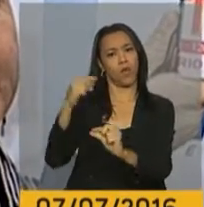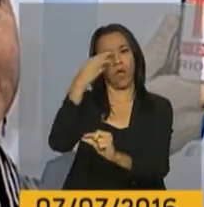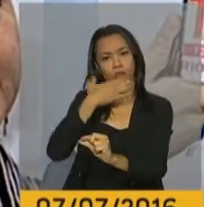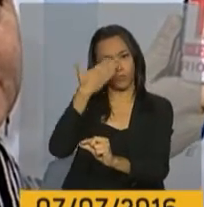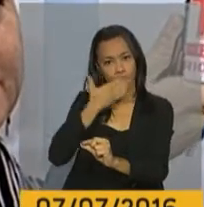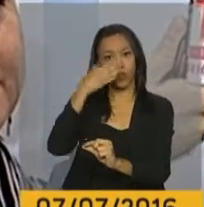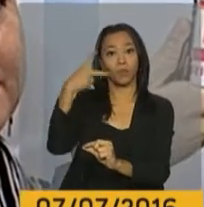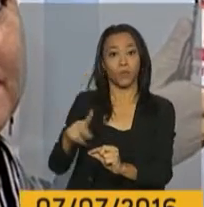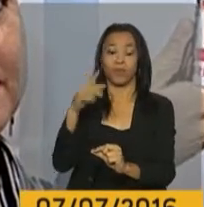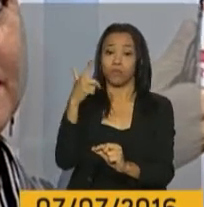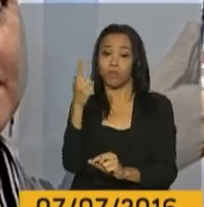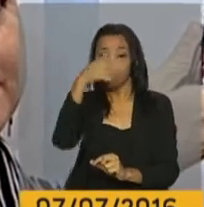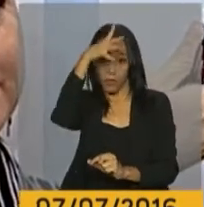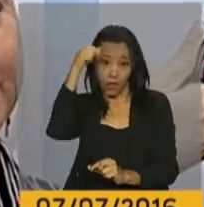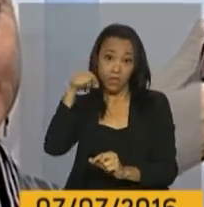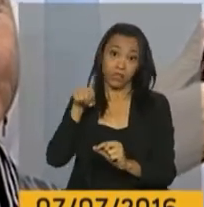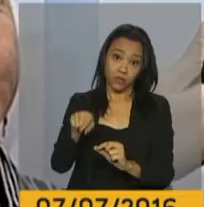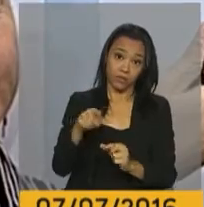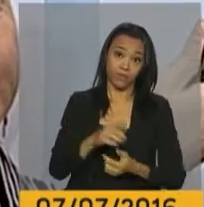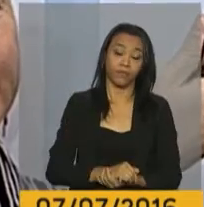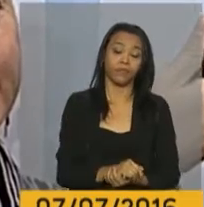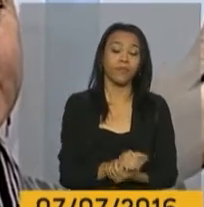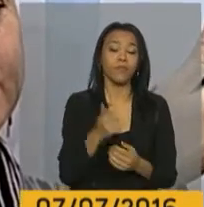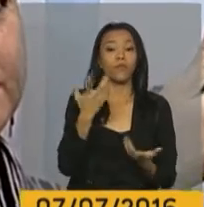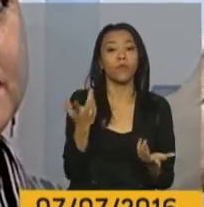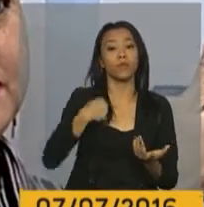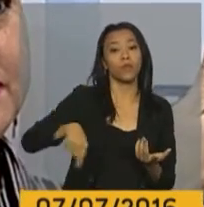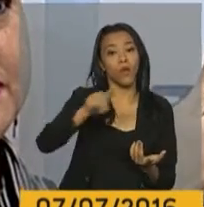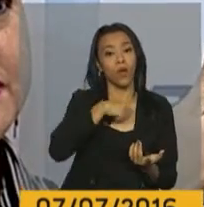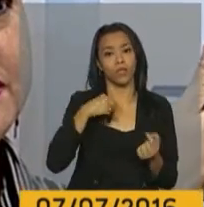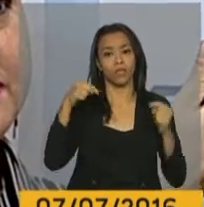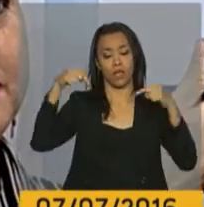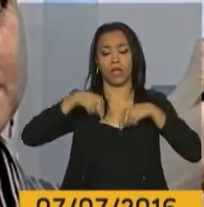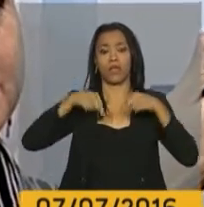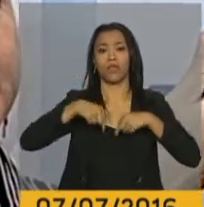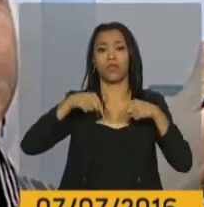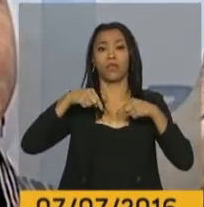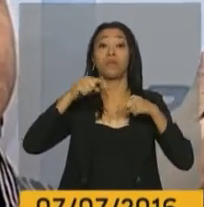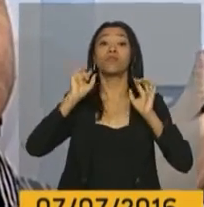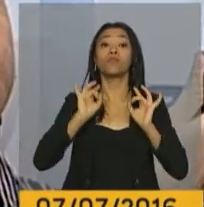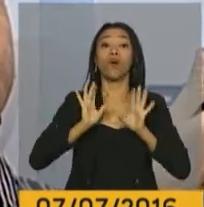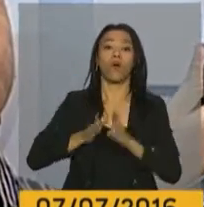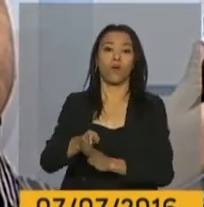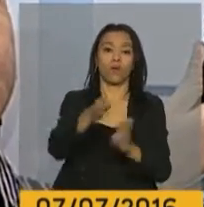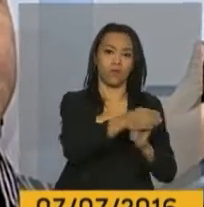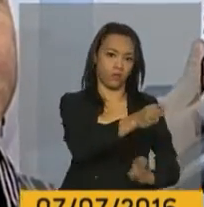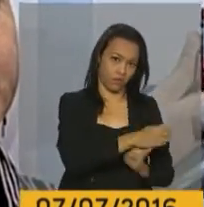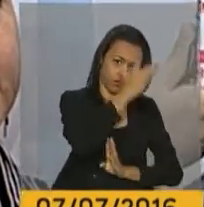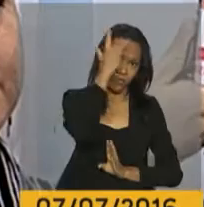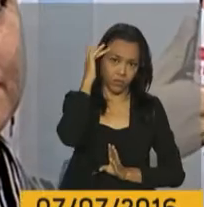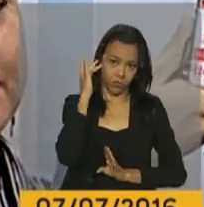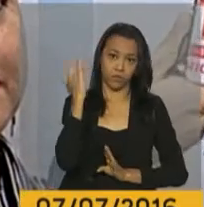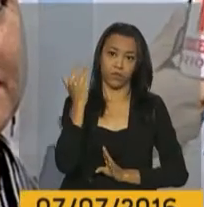é não seriam combatidos nesse processo nós não estamos aqui é nós temos aqui para orientar as pessoas mas a